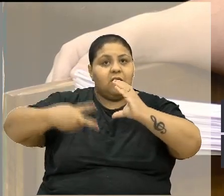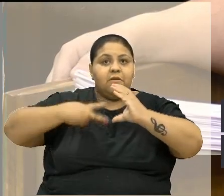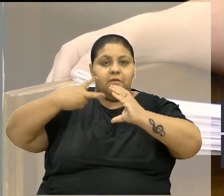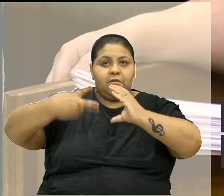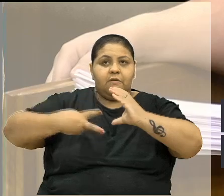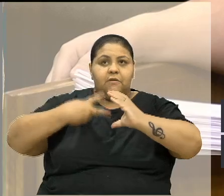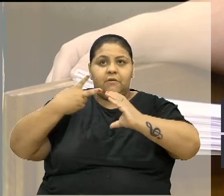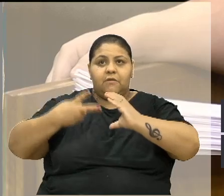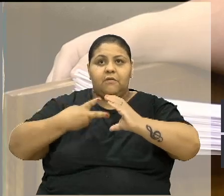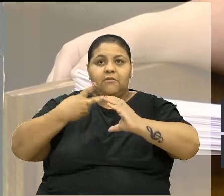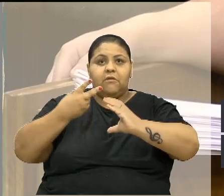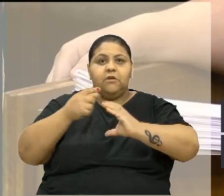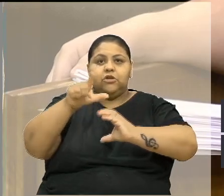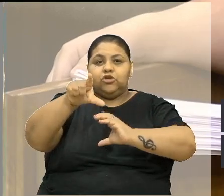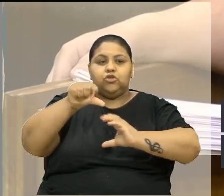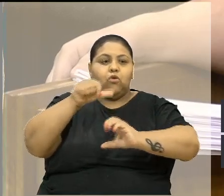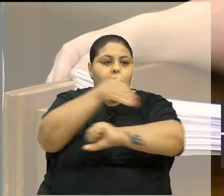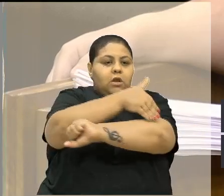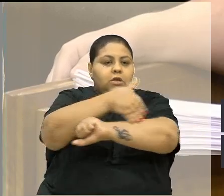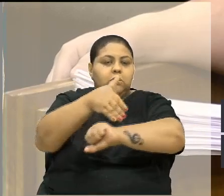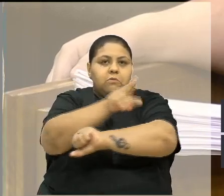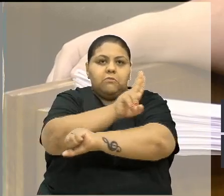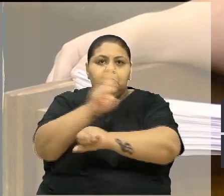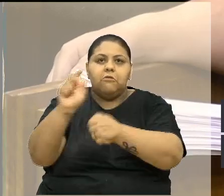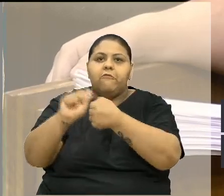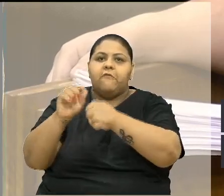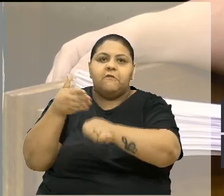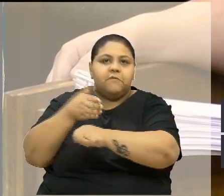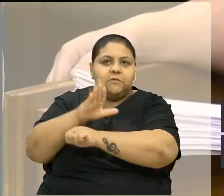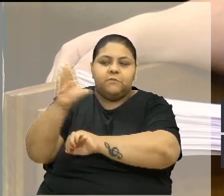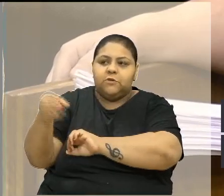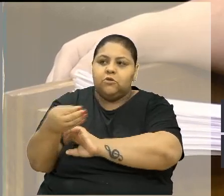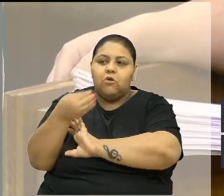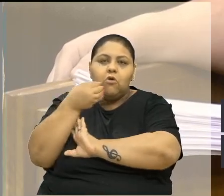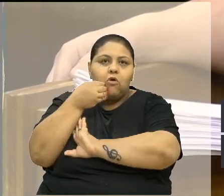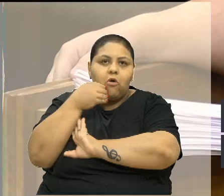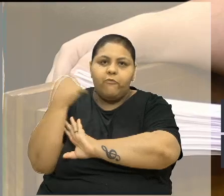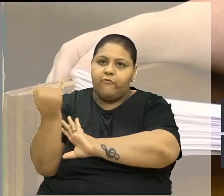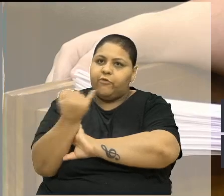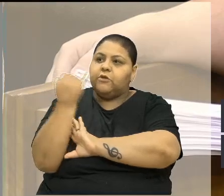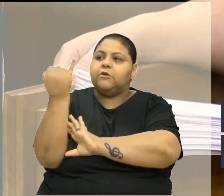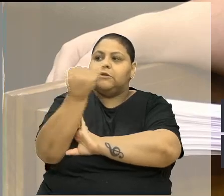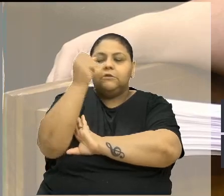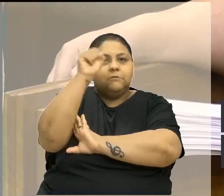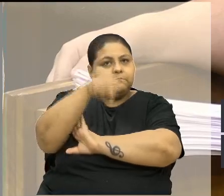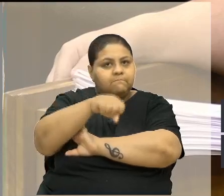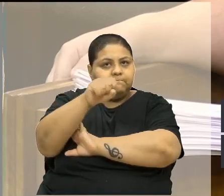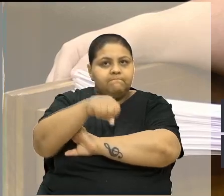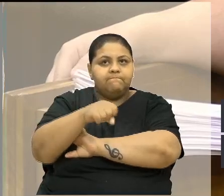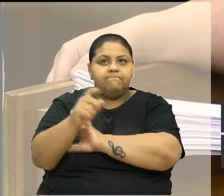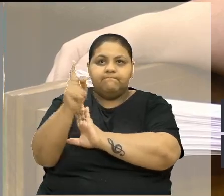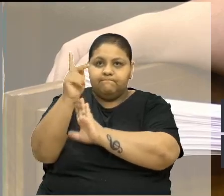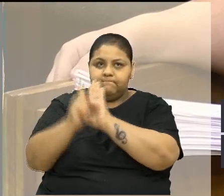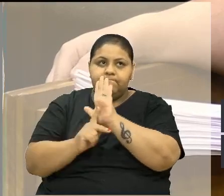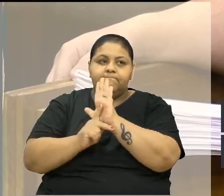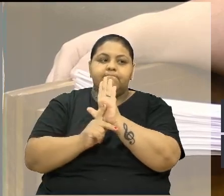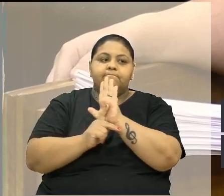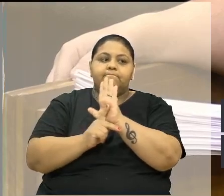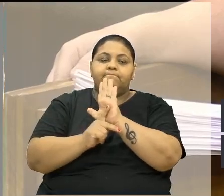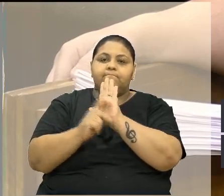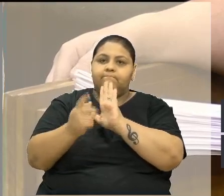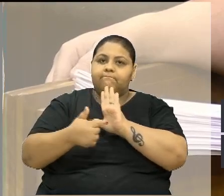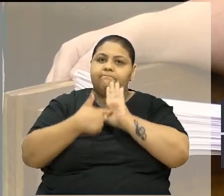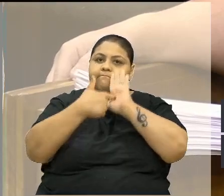gente denomina nome de rua, sim, faz parte, claro que faz, é importante. Projetos, muitos que a gente